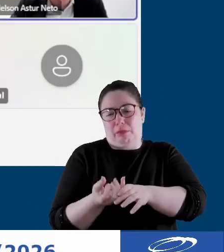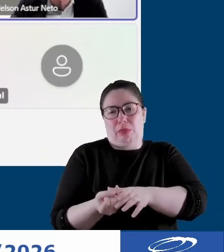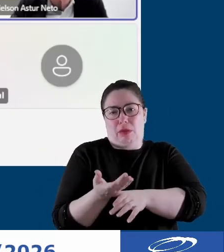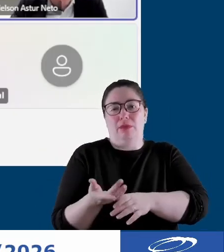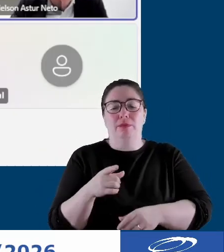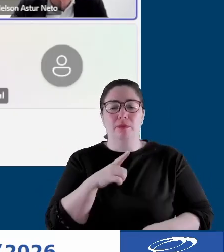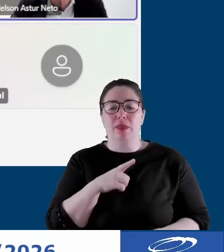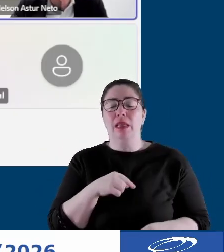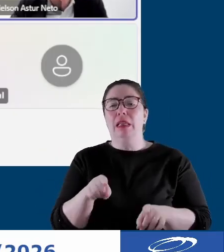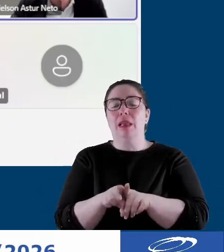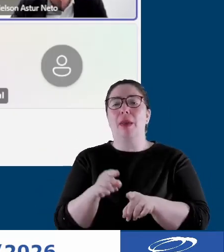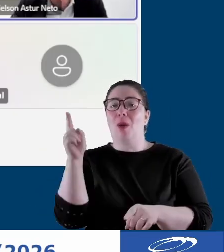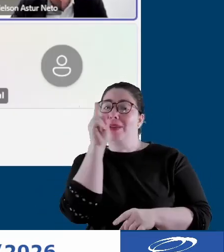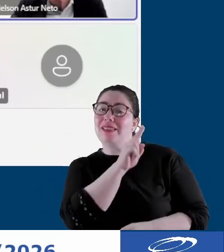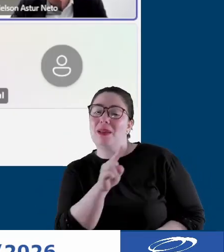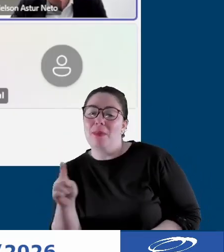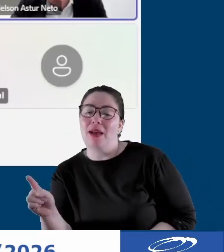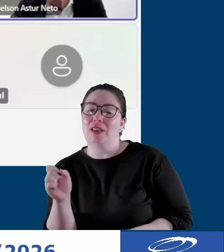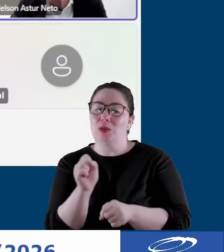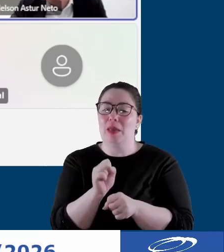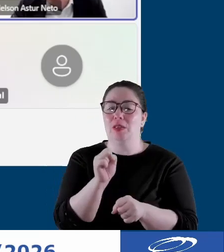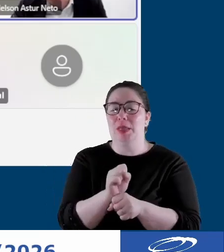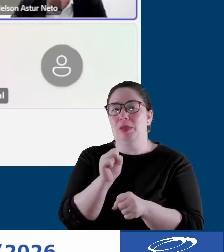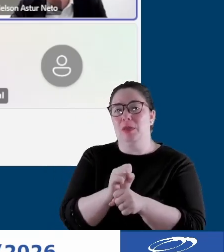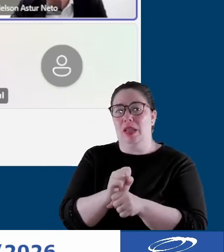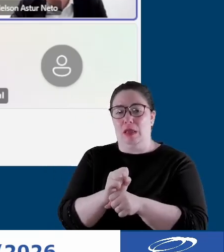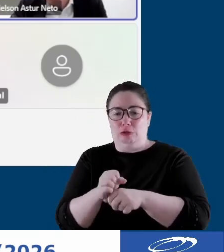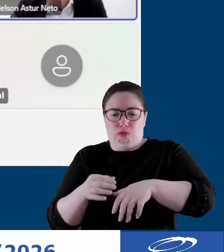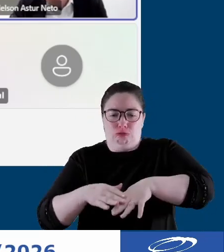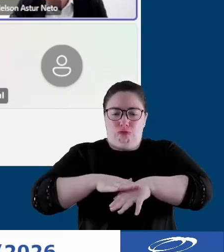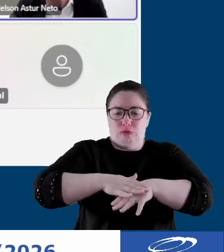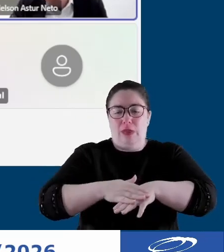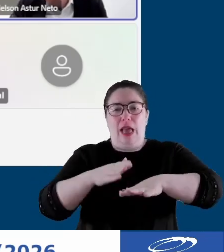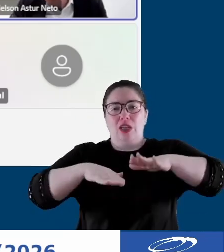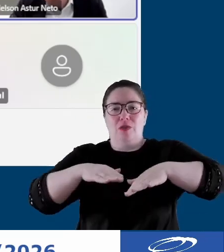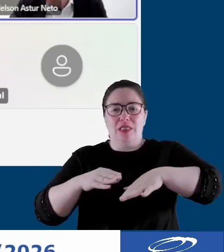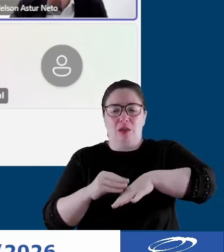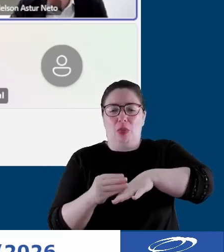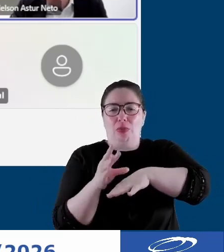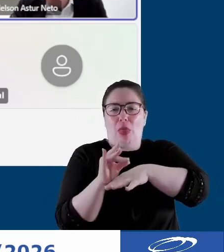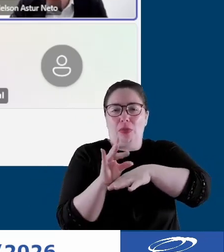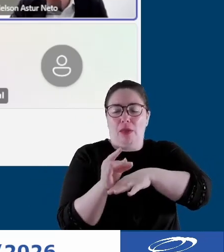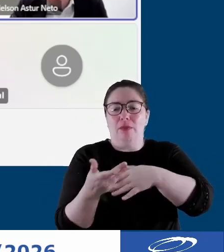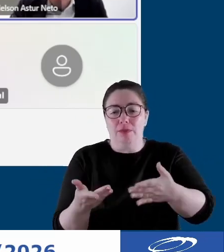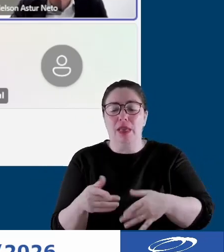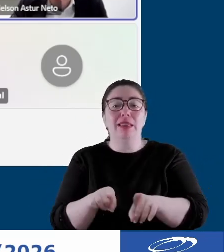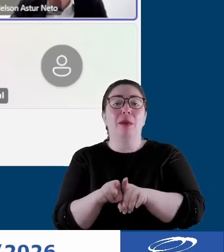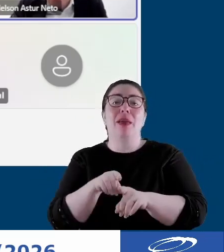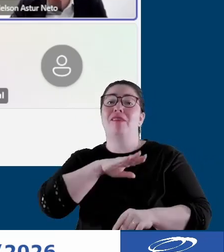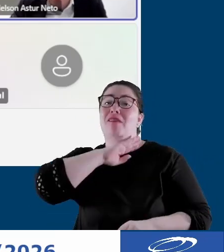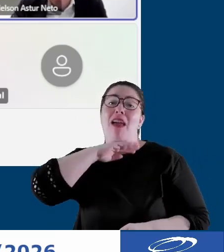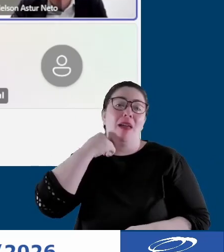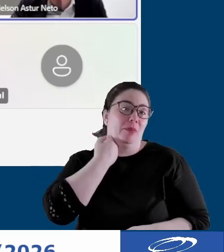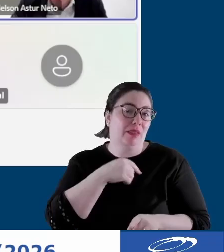semana que é tolerada, no curativo dele ainda está às vezes um pouco molhado. Febre, ela vai estar presente em 40% dos